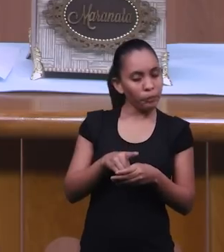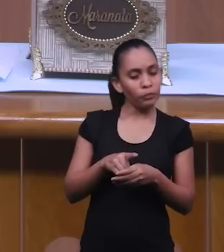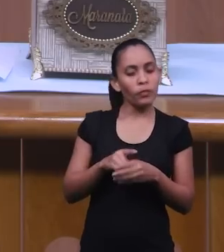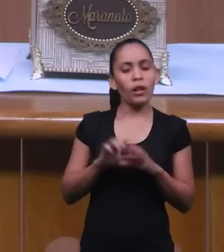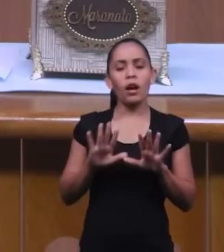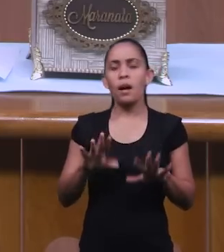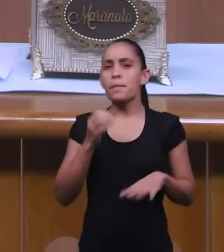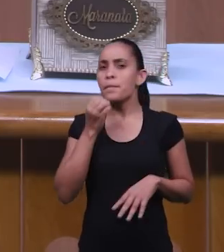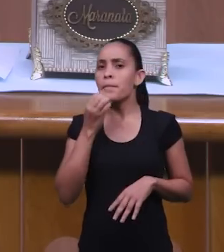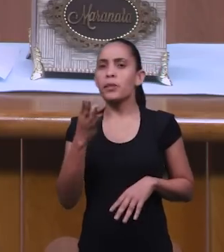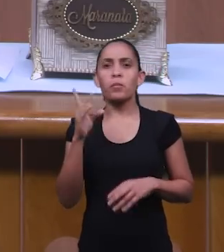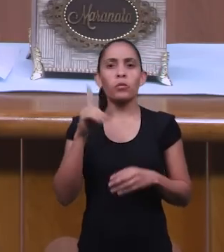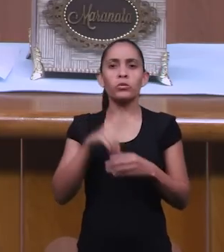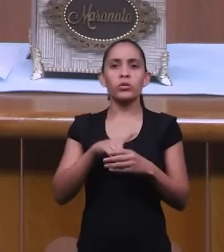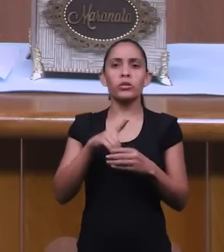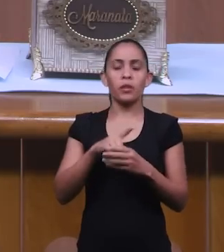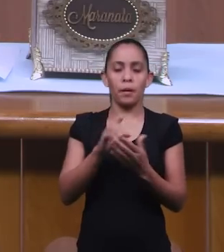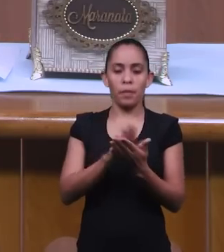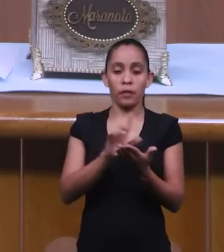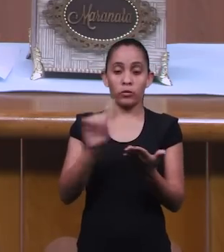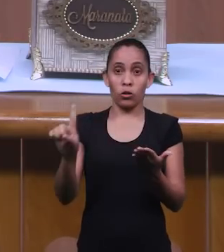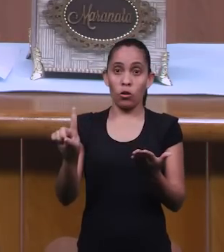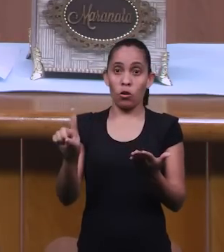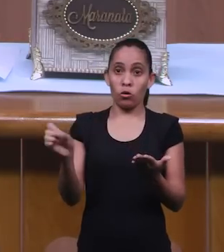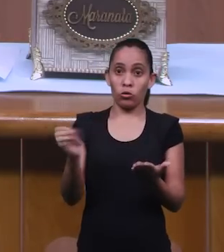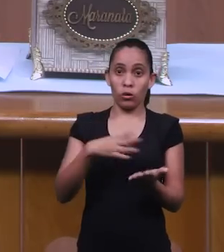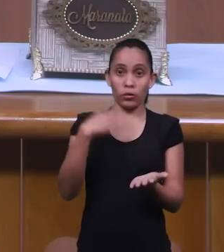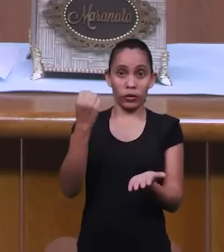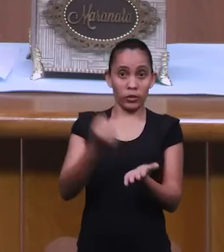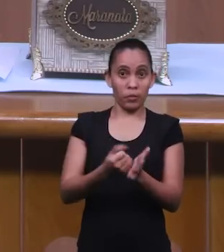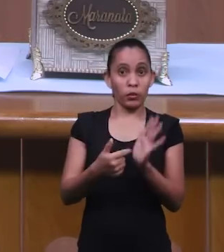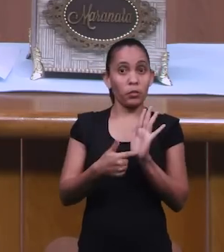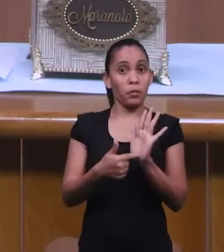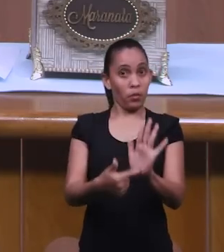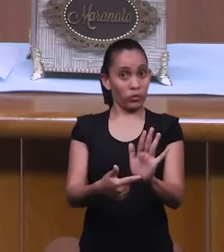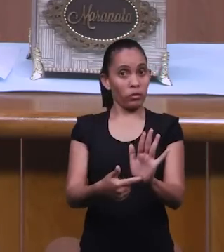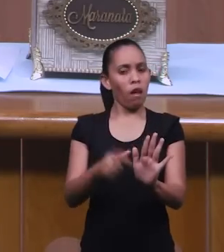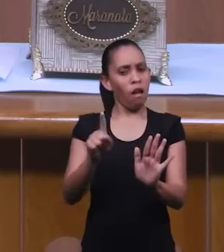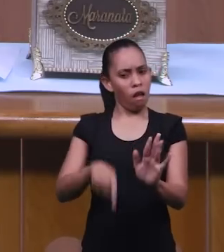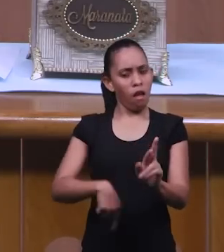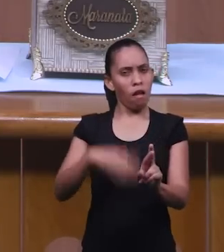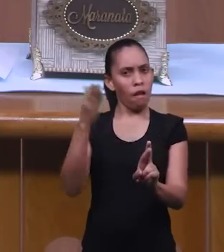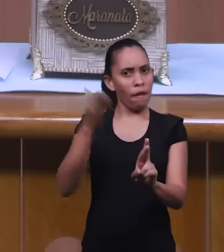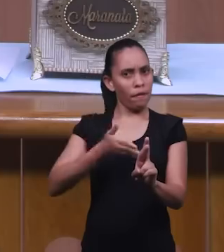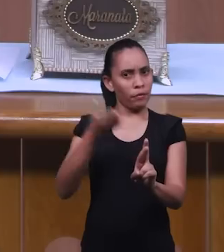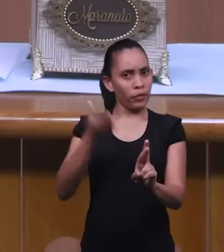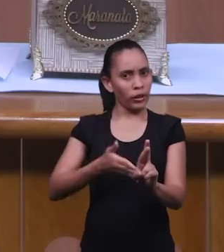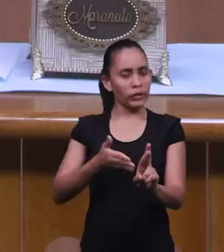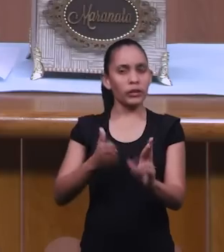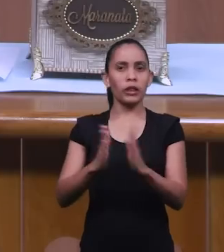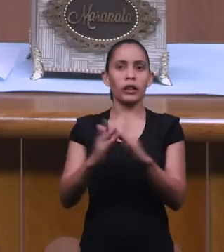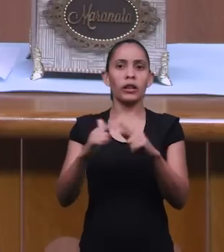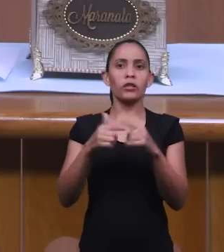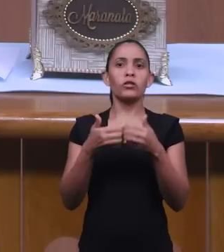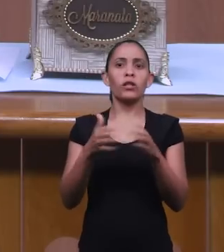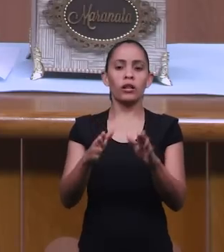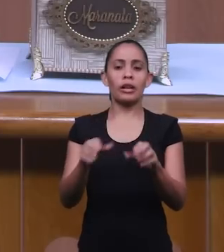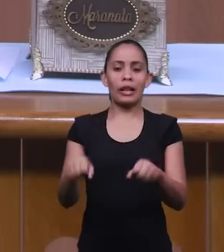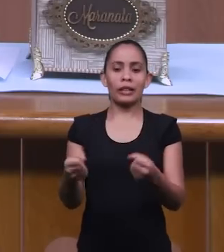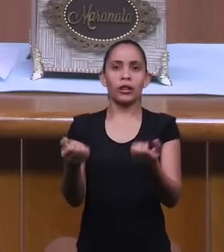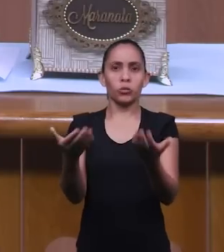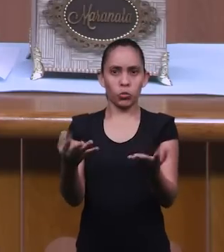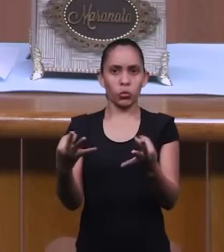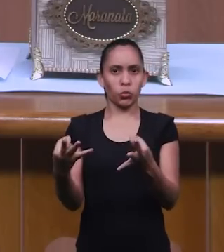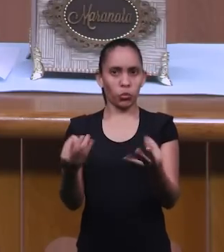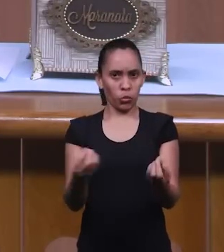Bom, mas o dízimo na Bíblia, o Novo Testamento não fala, mas é a maior referência. Você pode fazer igual a igreja primitiva, dar